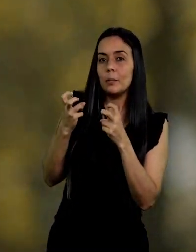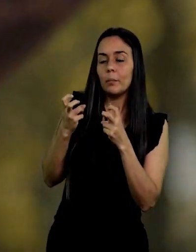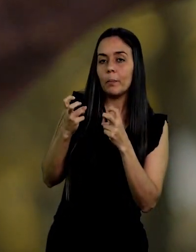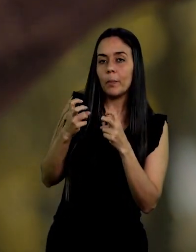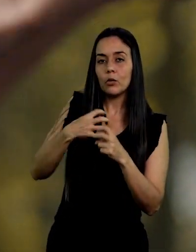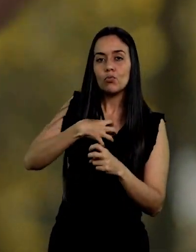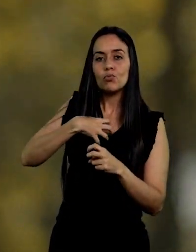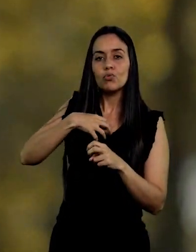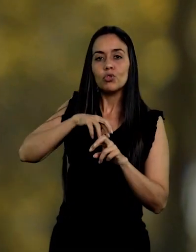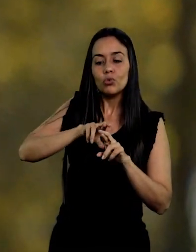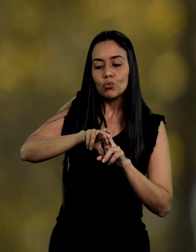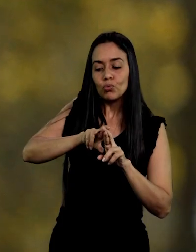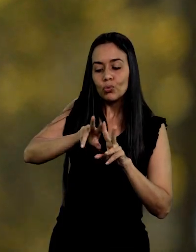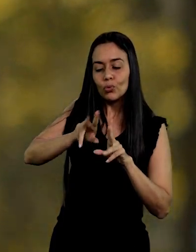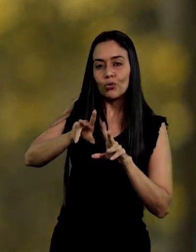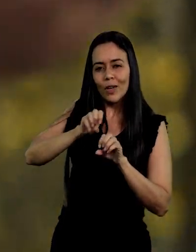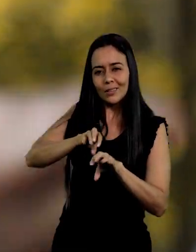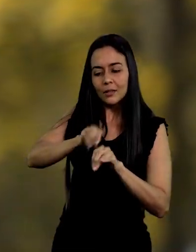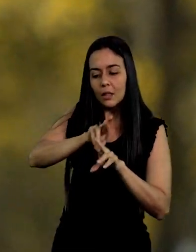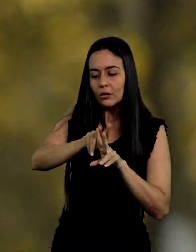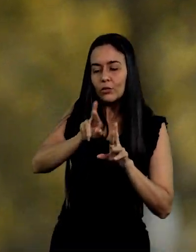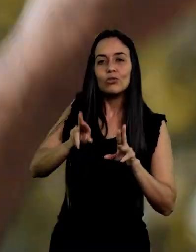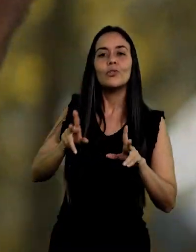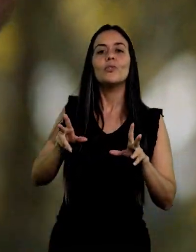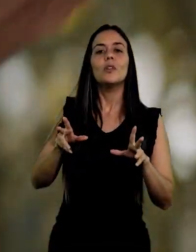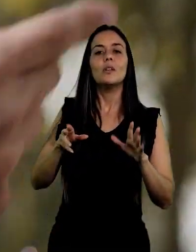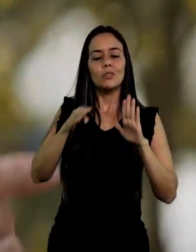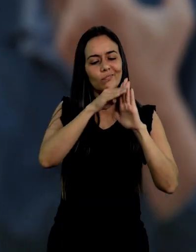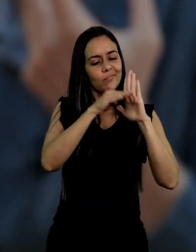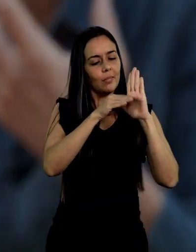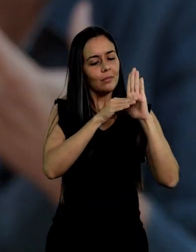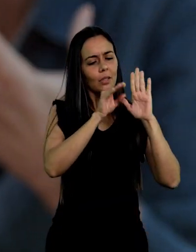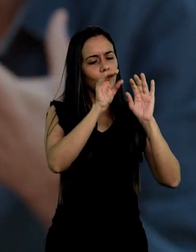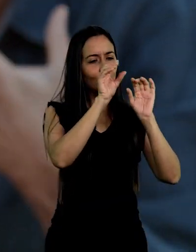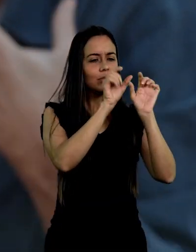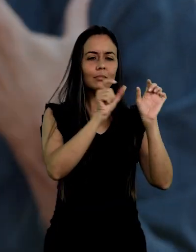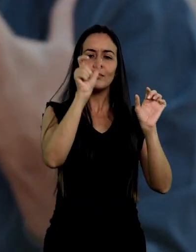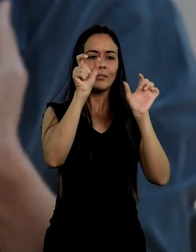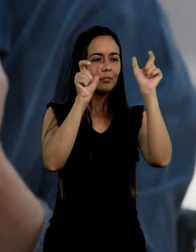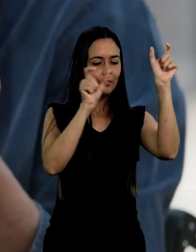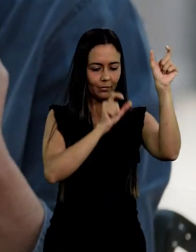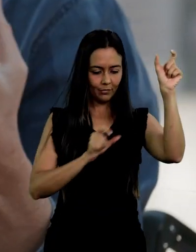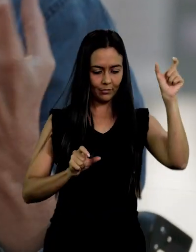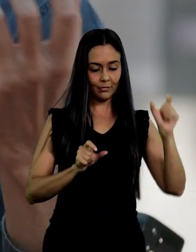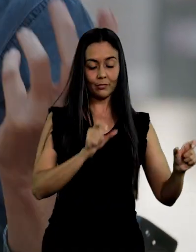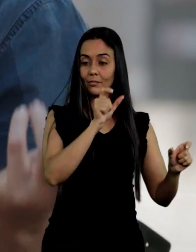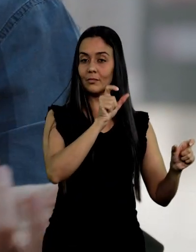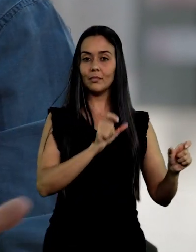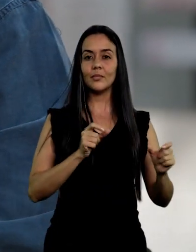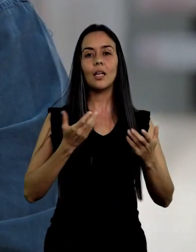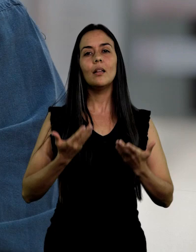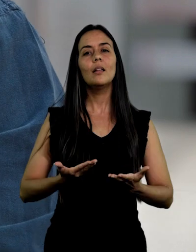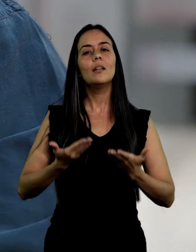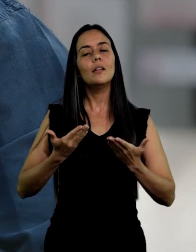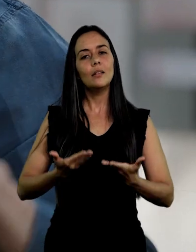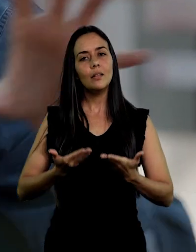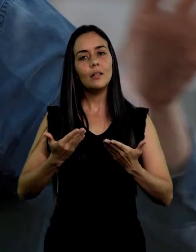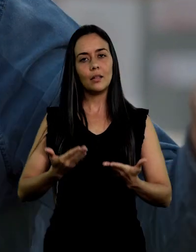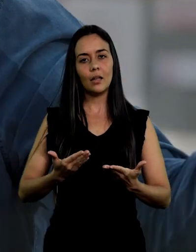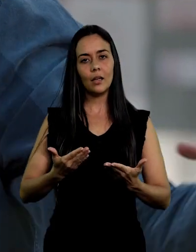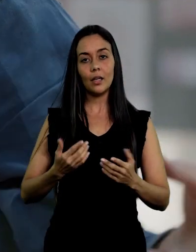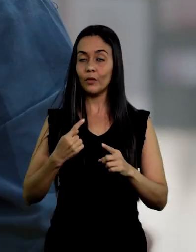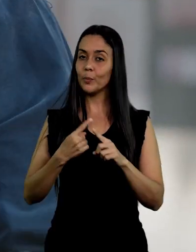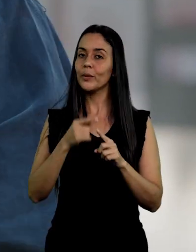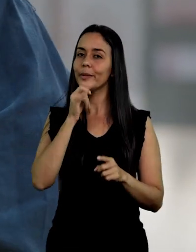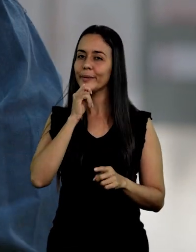buscar esse fora. O que a gente faz é pegar quem está fora e trazer para dentro. E de um modo extremamente autoritário, porque incluir é assim, eu